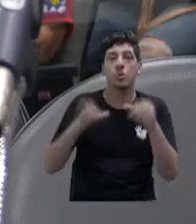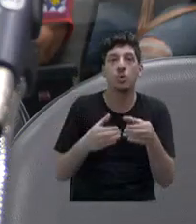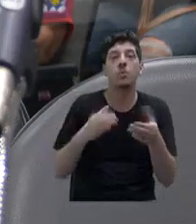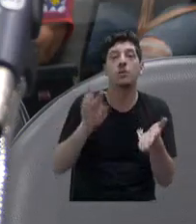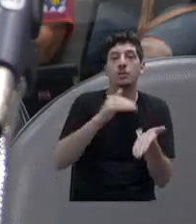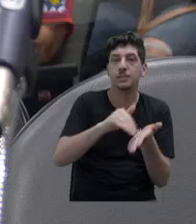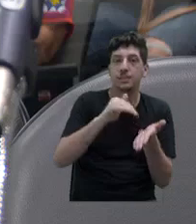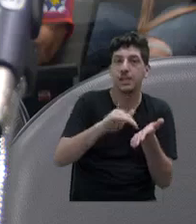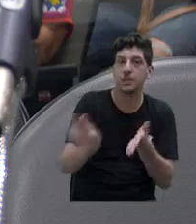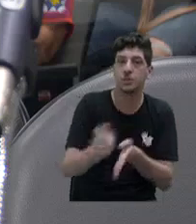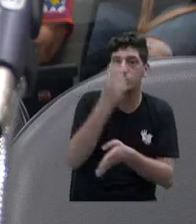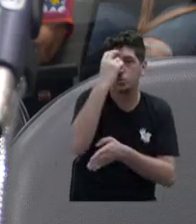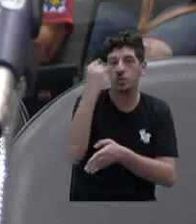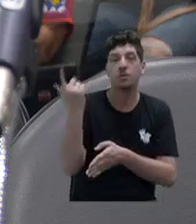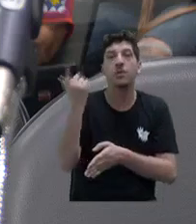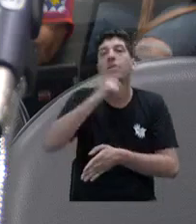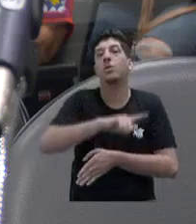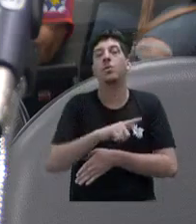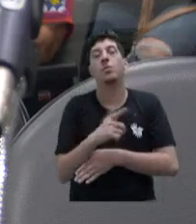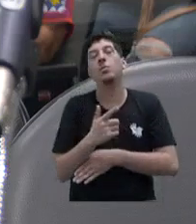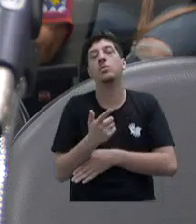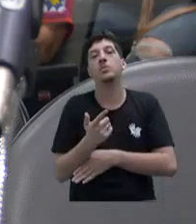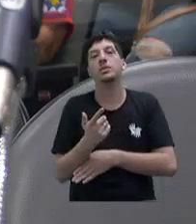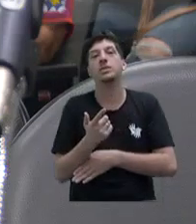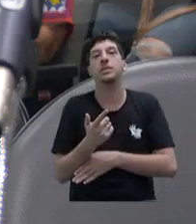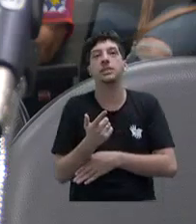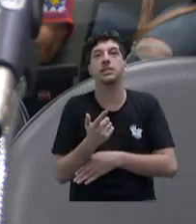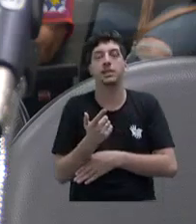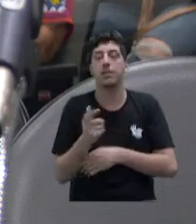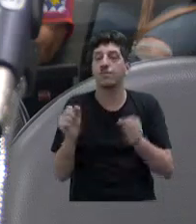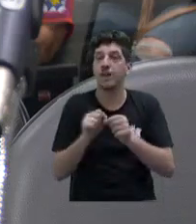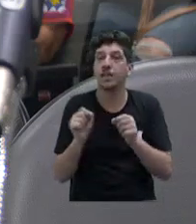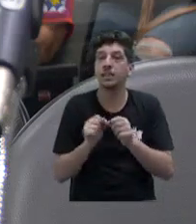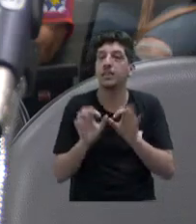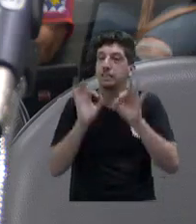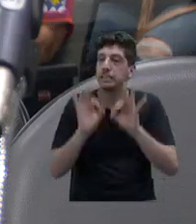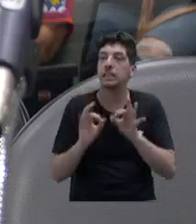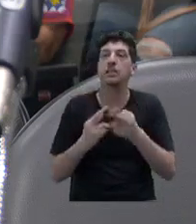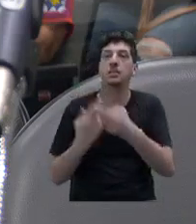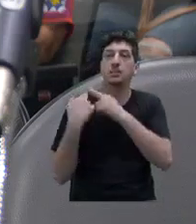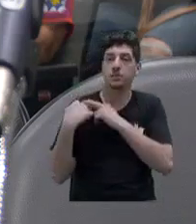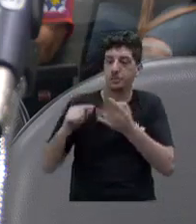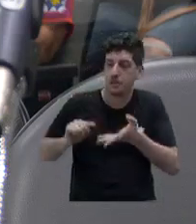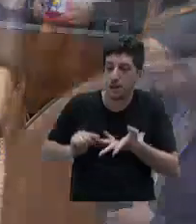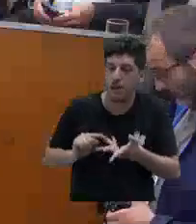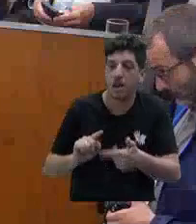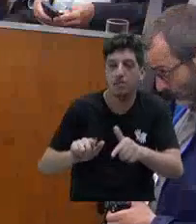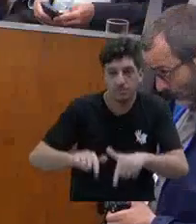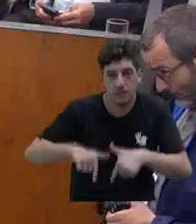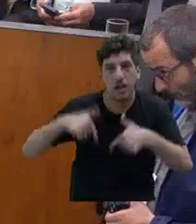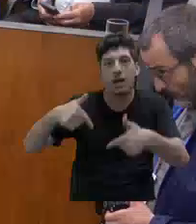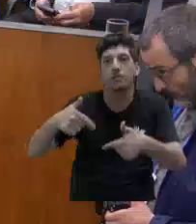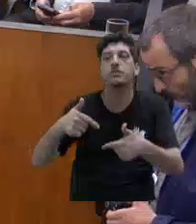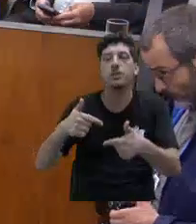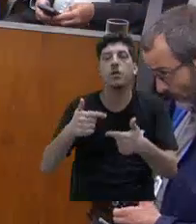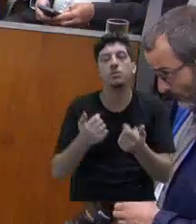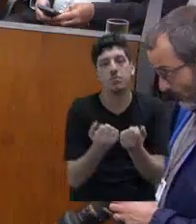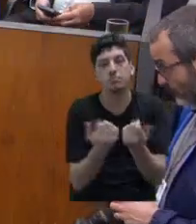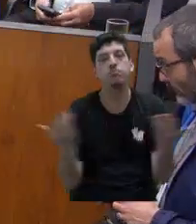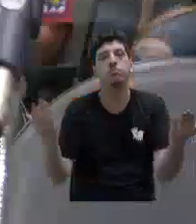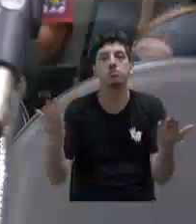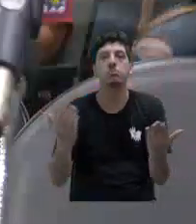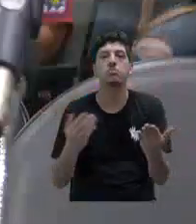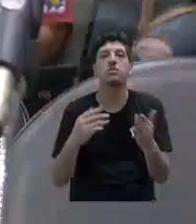Secult para a operacionalização da execução da Lei Paulo Gustavo? Porque a gente sabe que